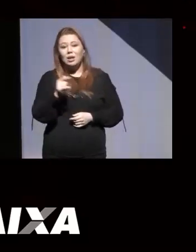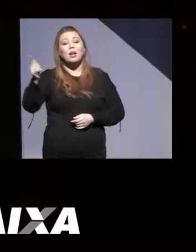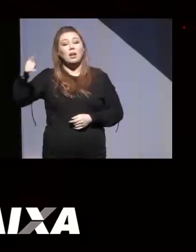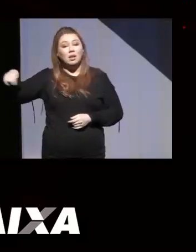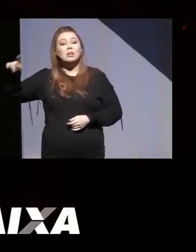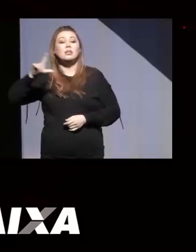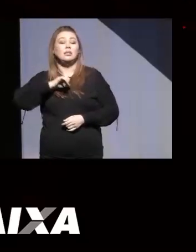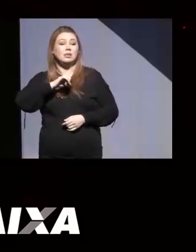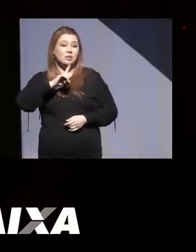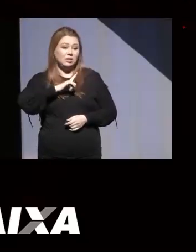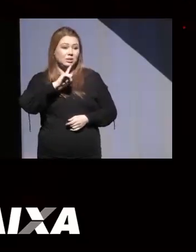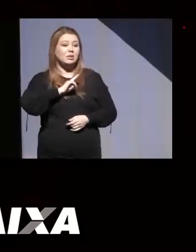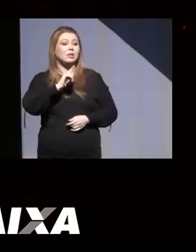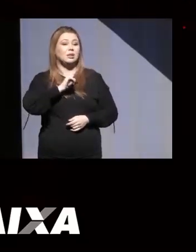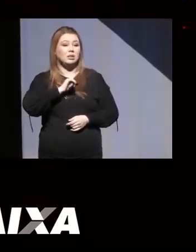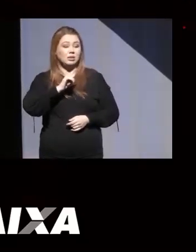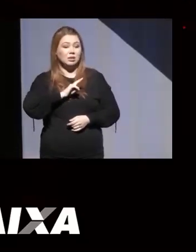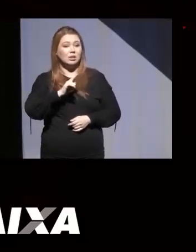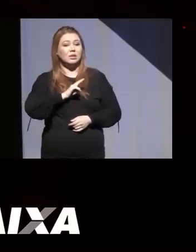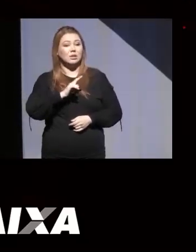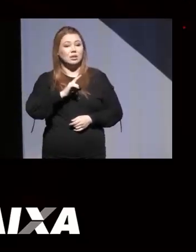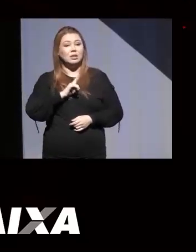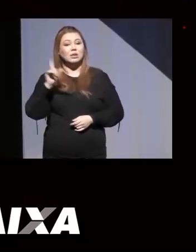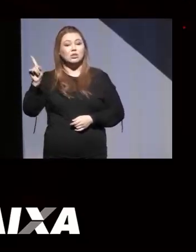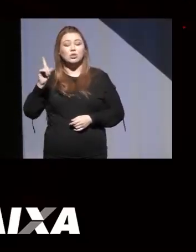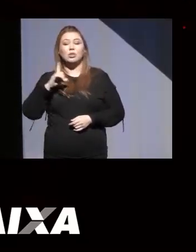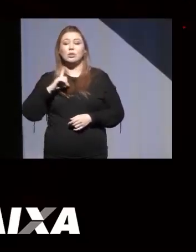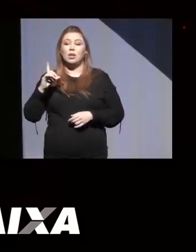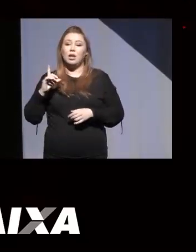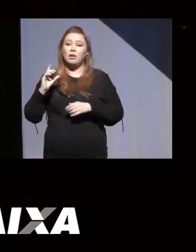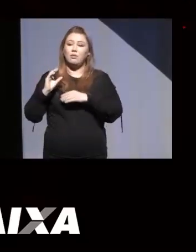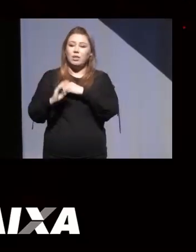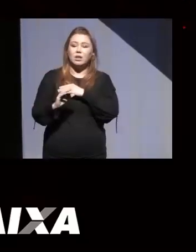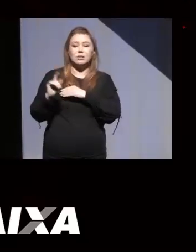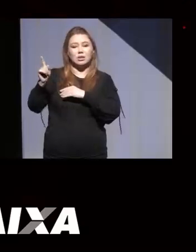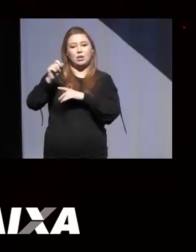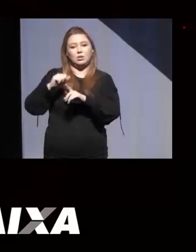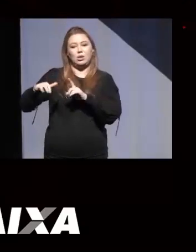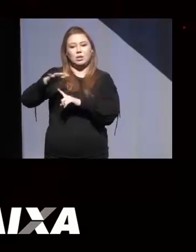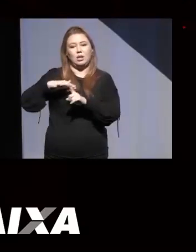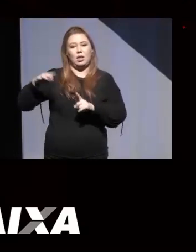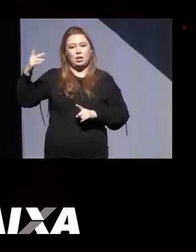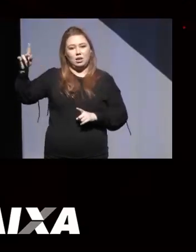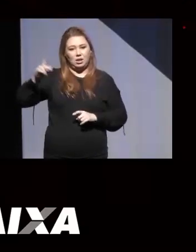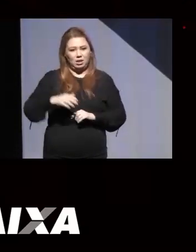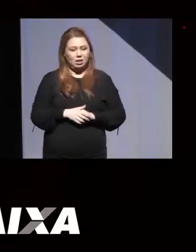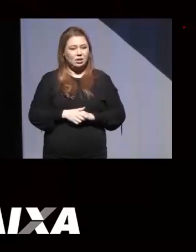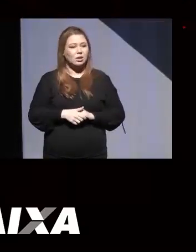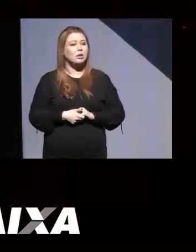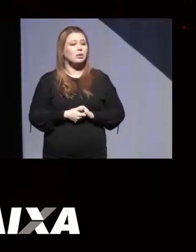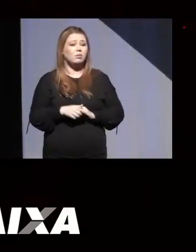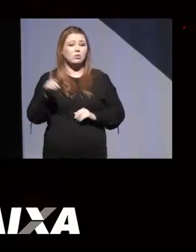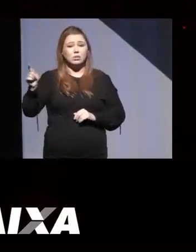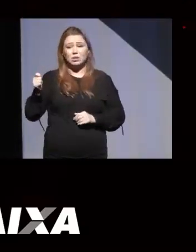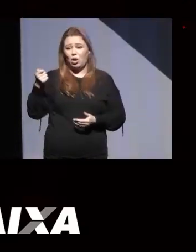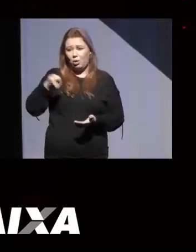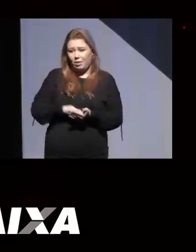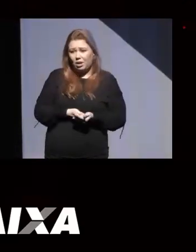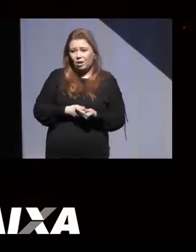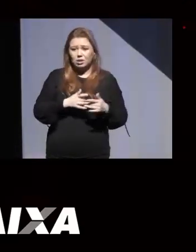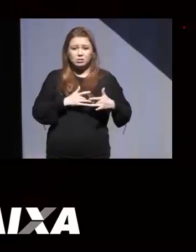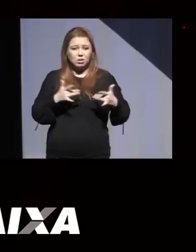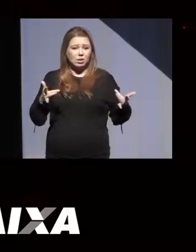têm dever de financiar a sociedade deles. Então, o que eles falam? Como se eu não tenho dever de